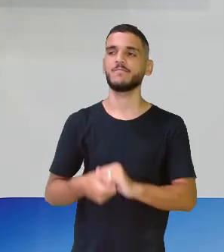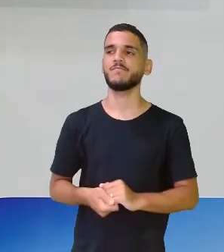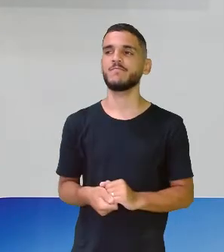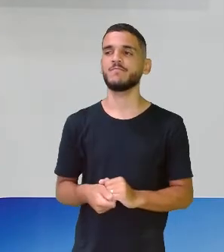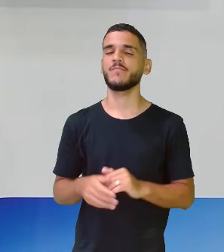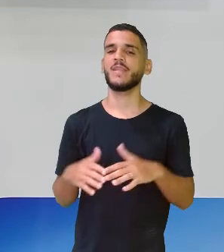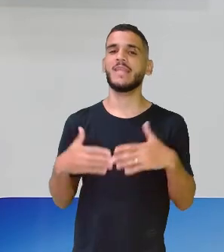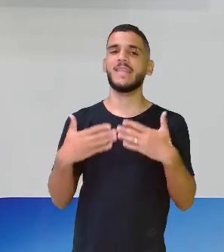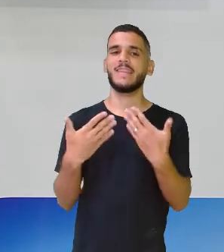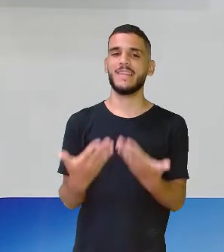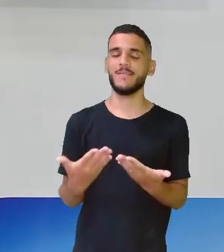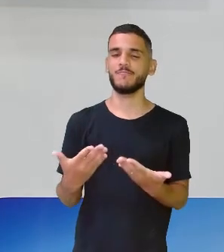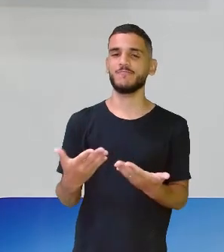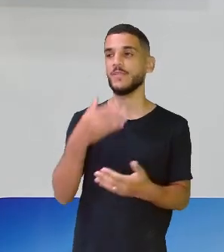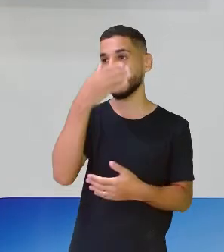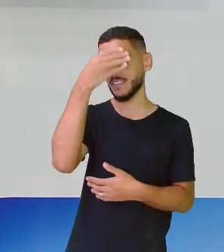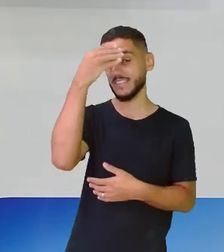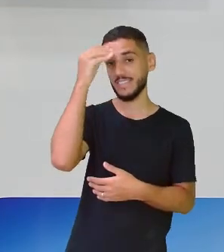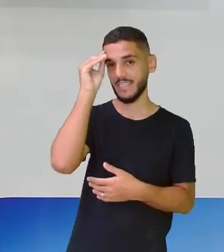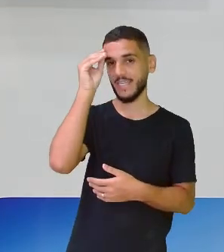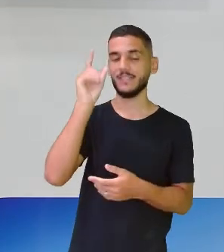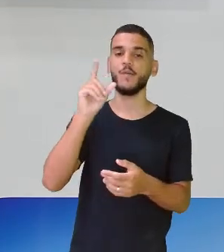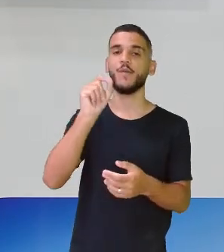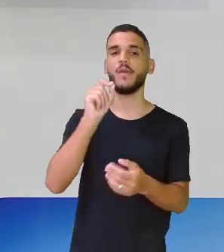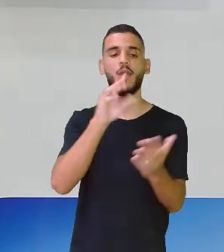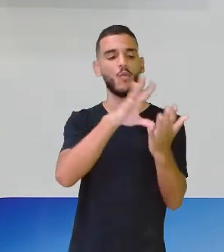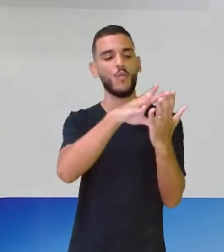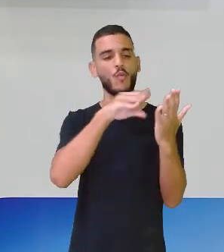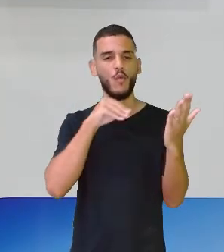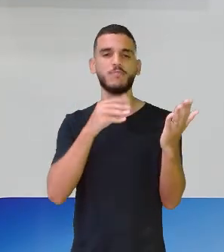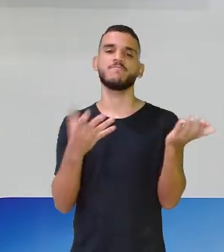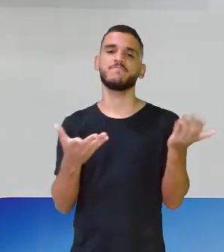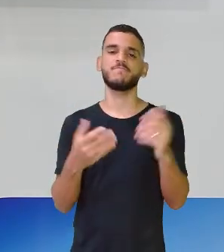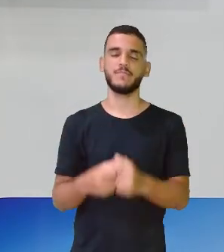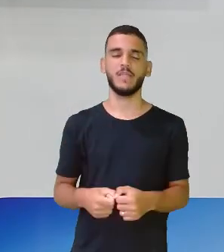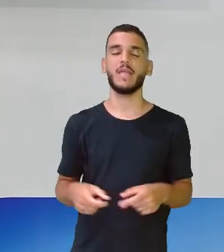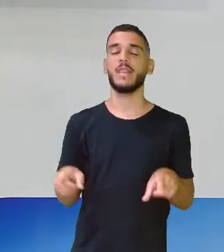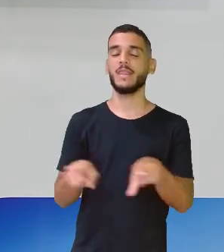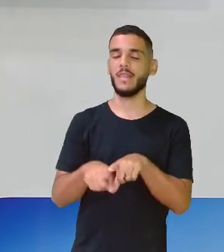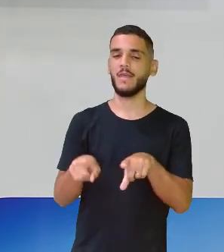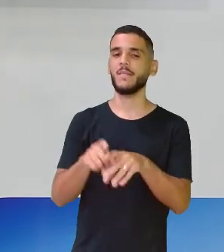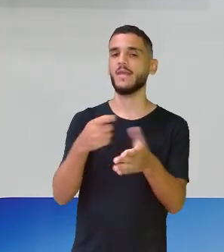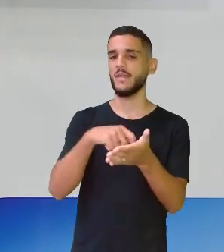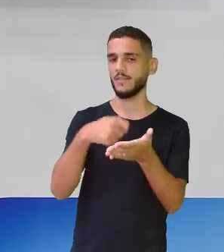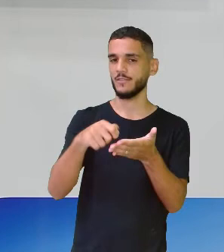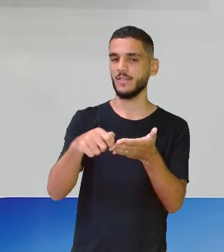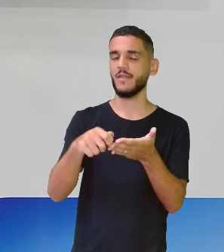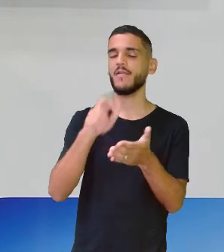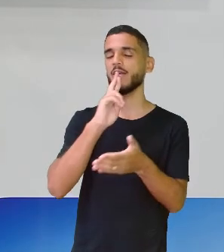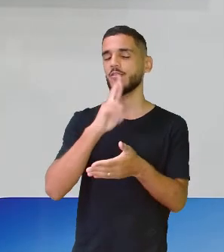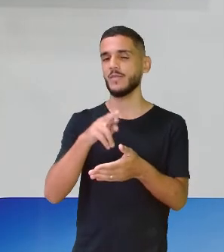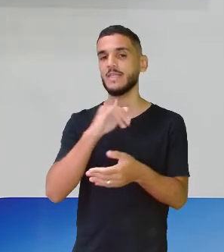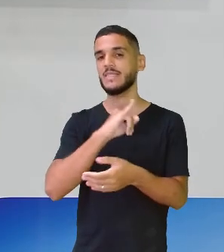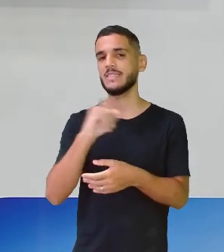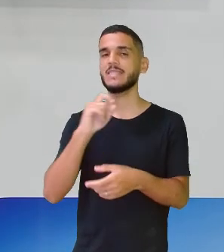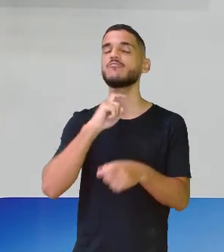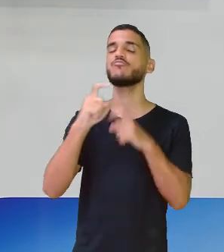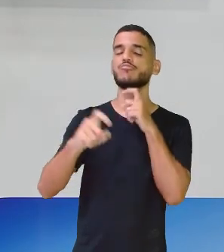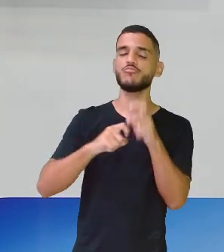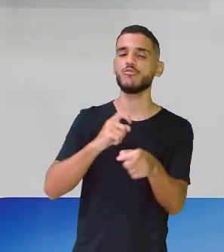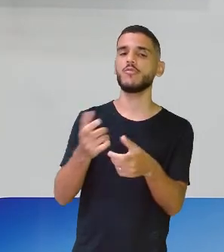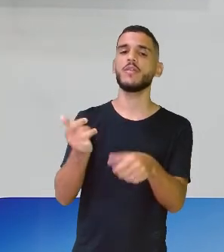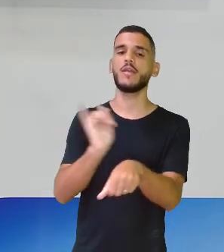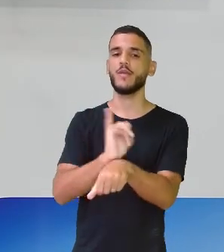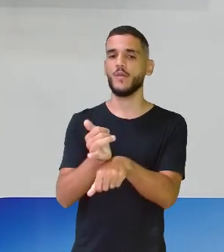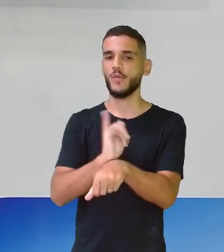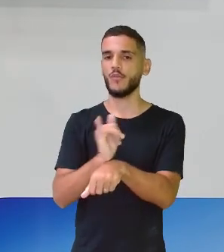isso aí, gente. Não esqueçam, dê o print na tela, copiem a questão, respondam. Se vocês tiverem dúvida, podem voltar lá no